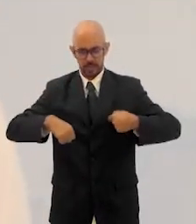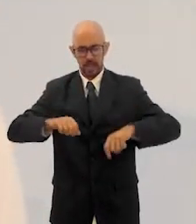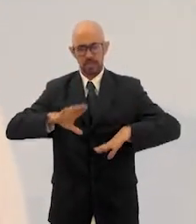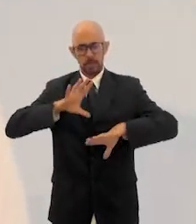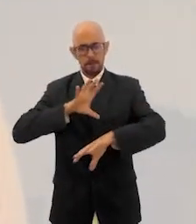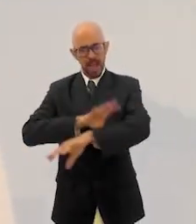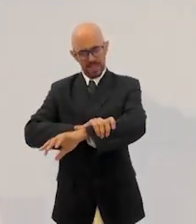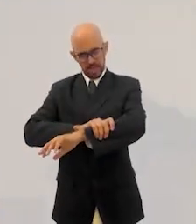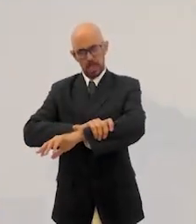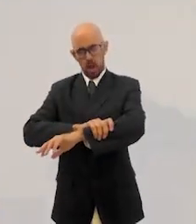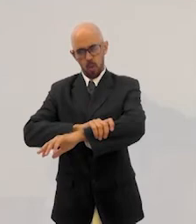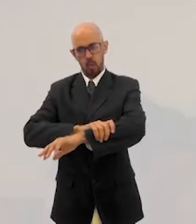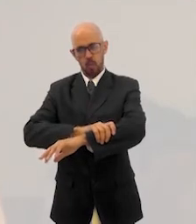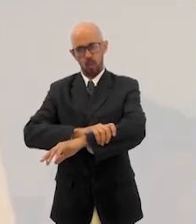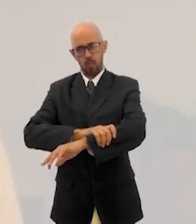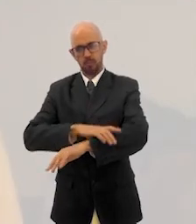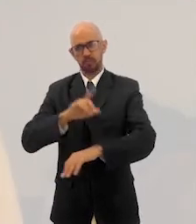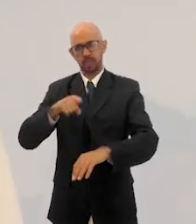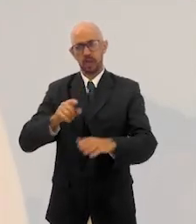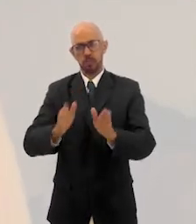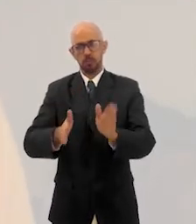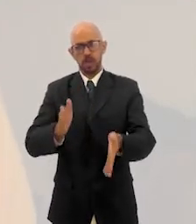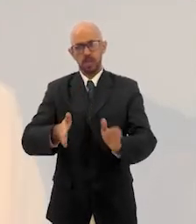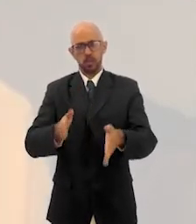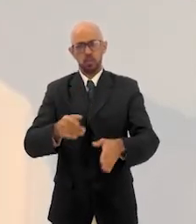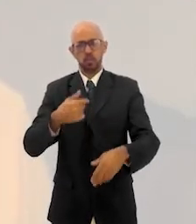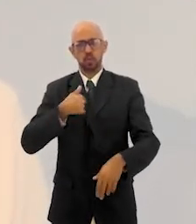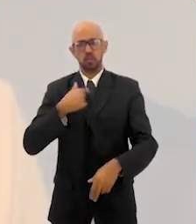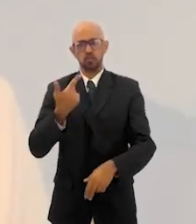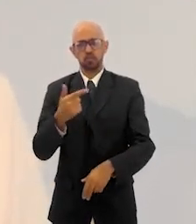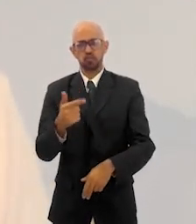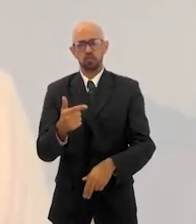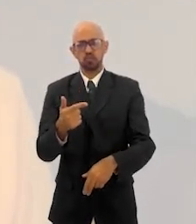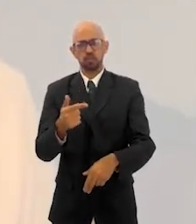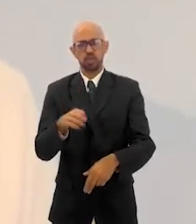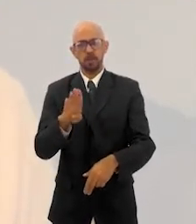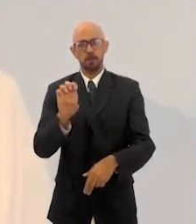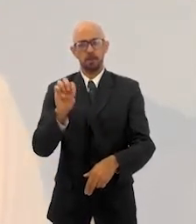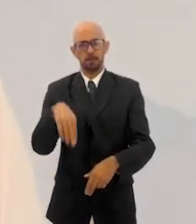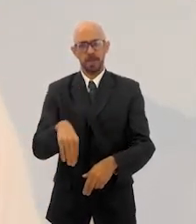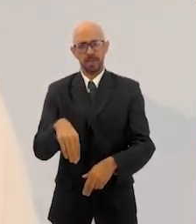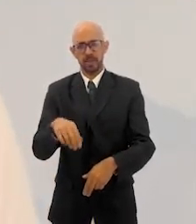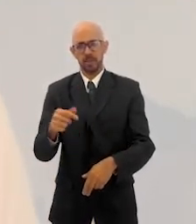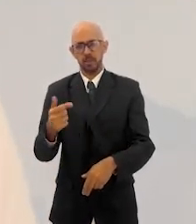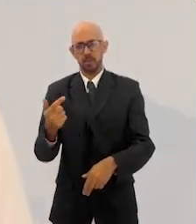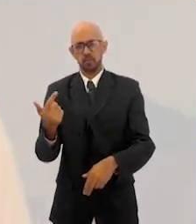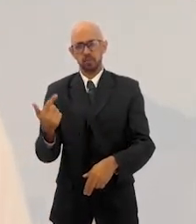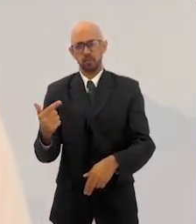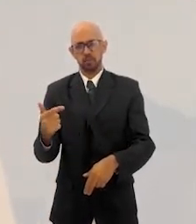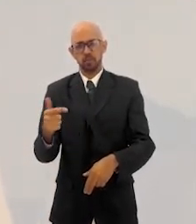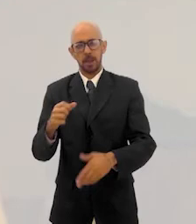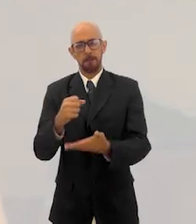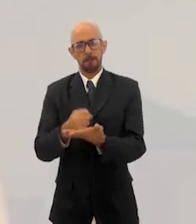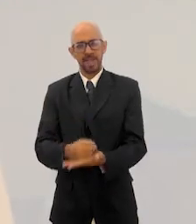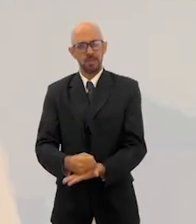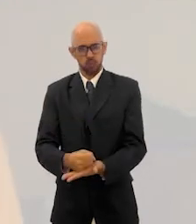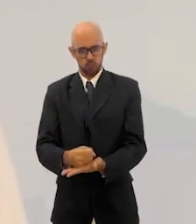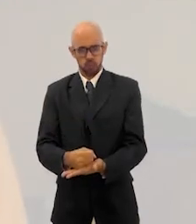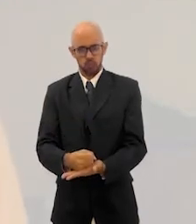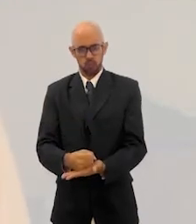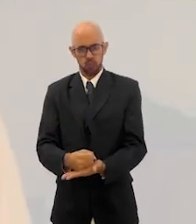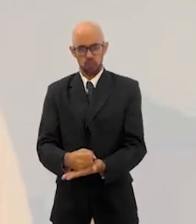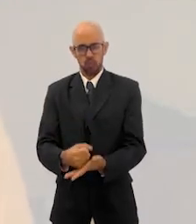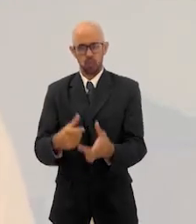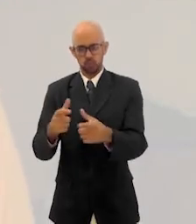de material. E essa época é um período que eu não tinha bens, eu não tinha peso. E os locais